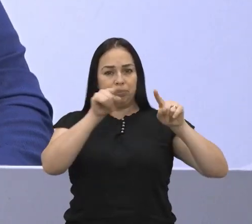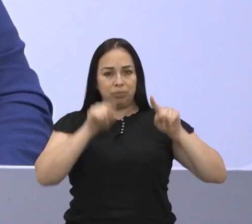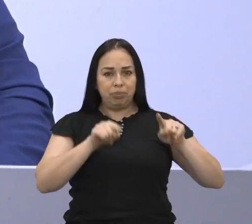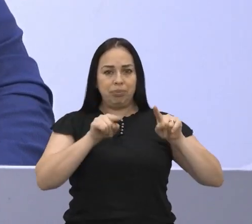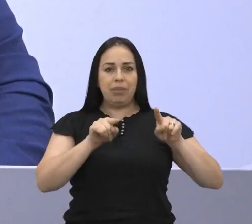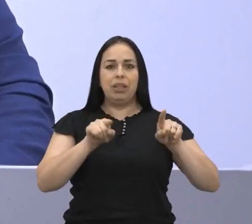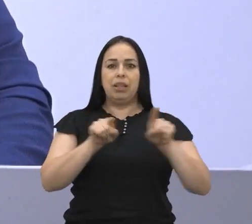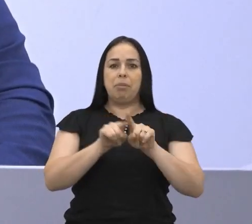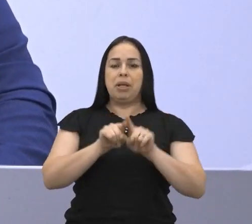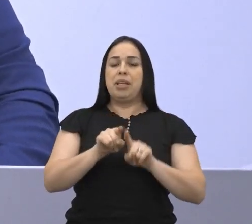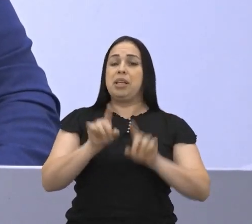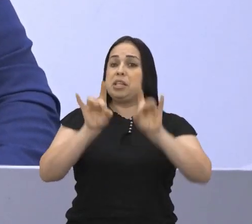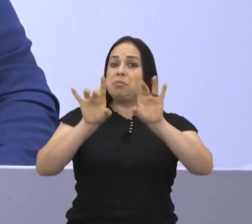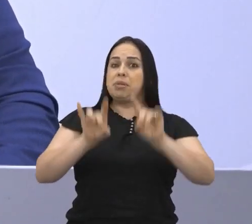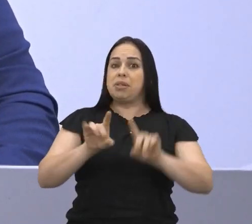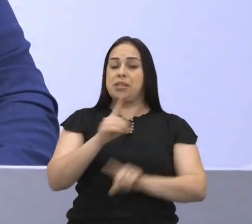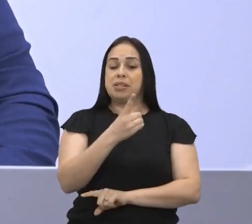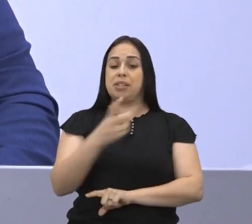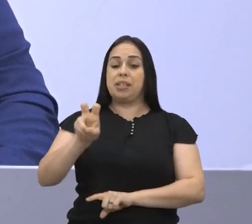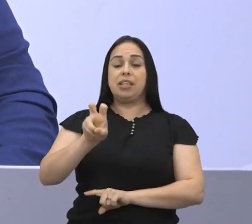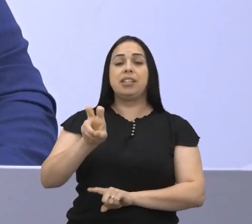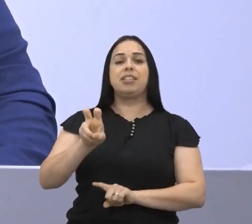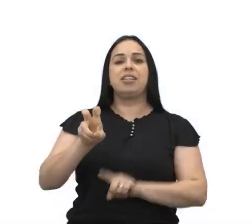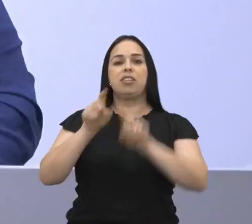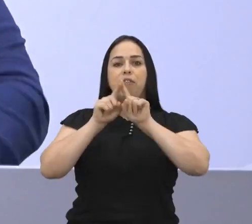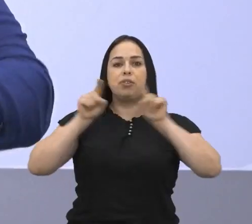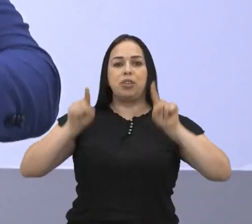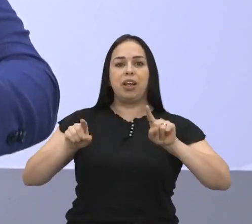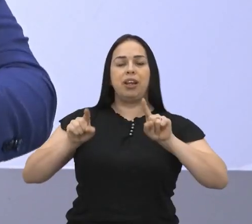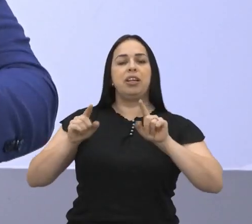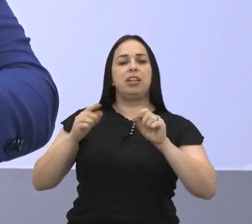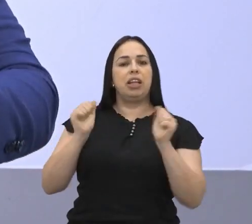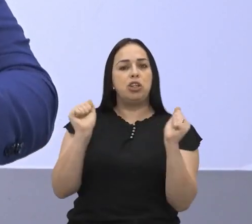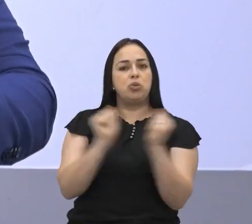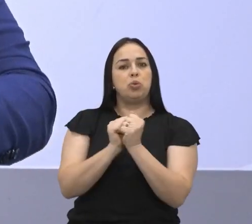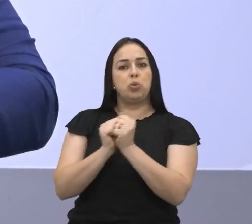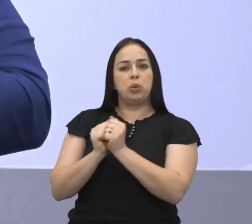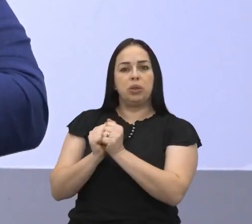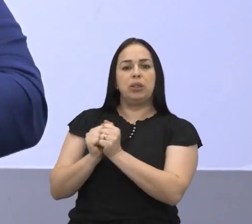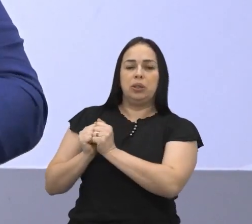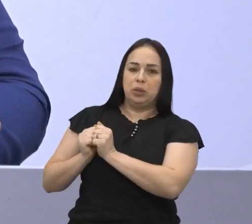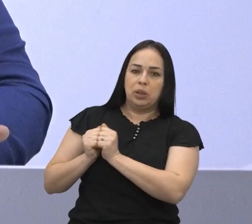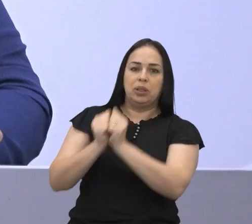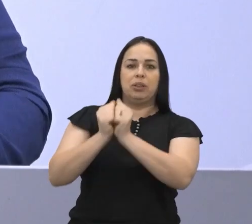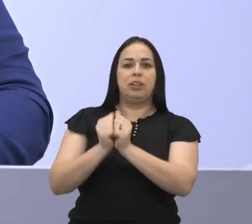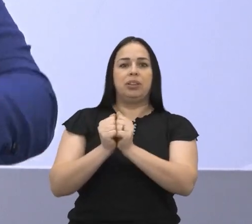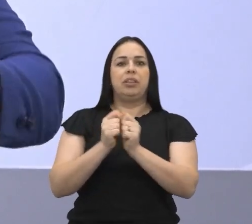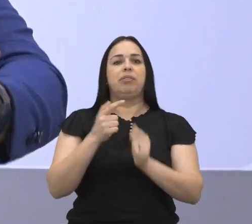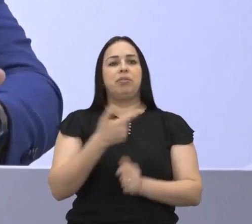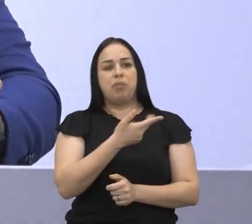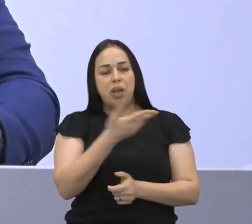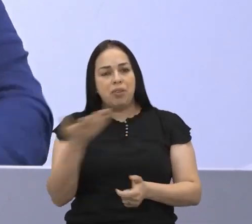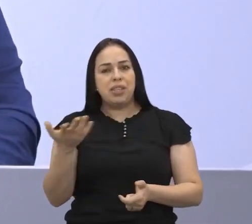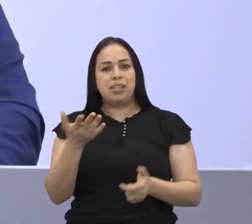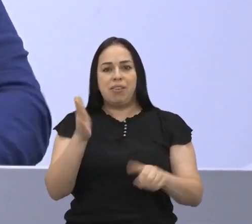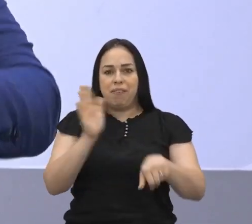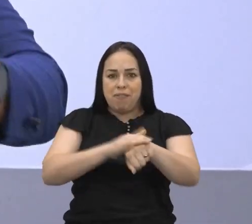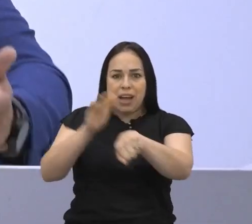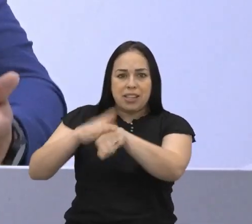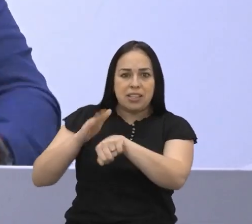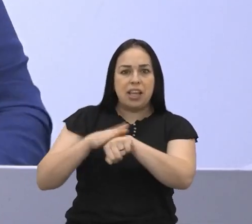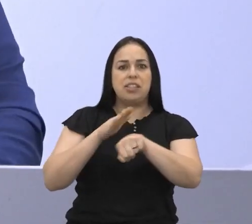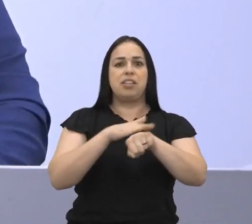esses 15 servidores que me acompanharam aqui. Vocês têm obras feitas aqui que eu sou testemunha. Vocês entregam,